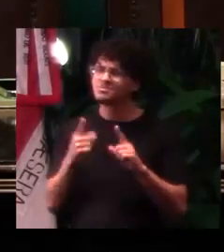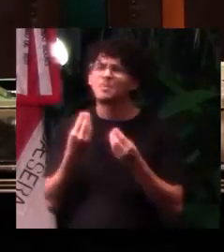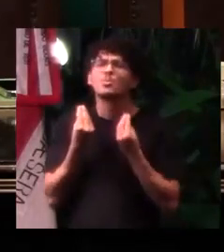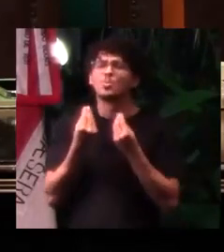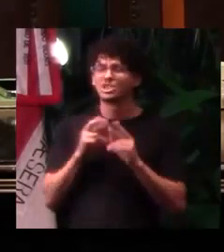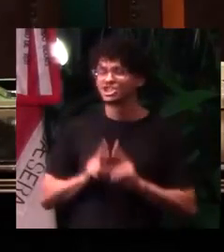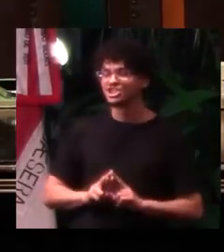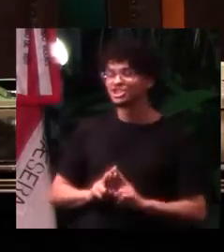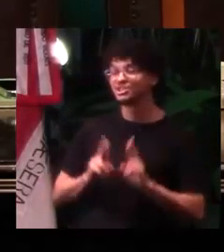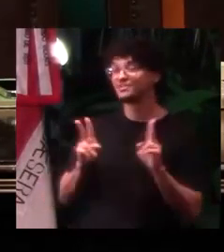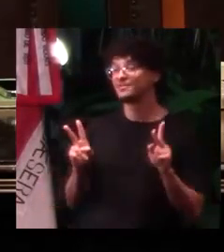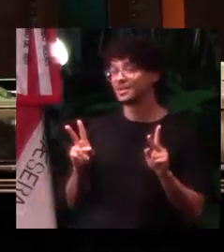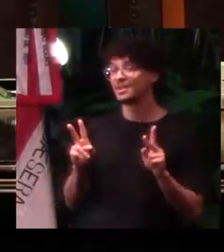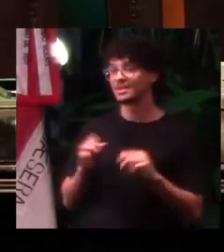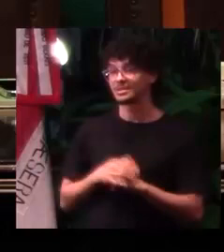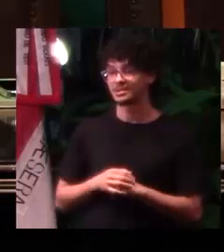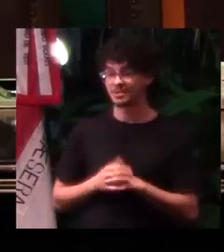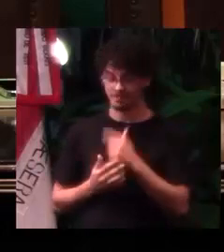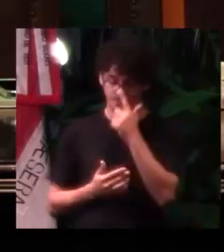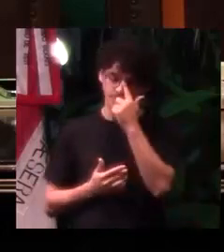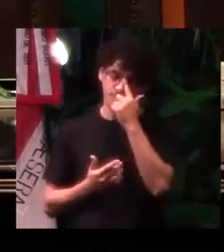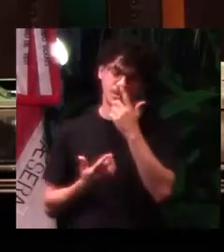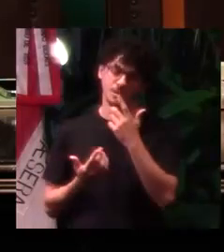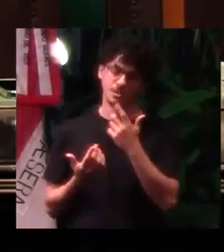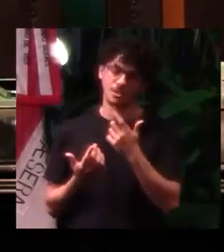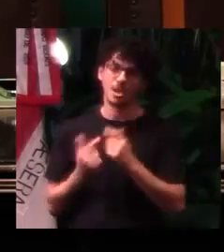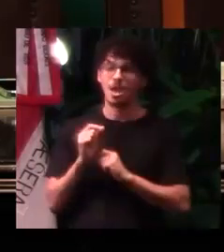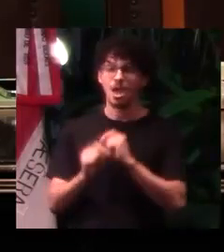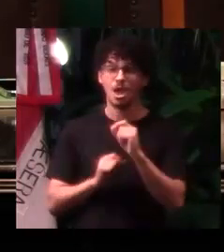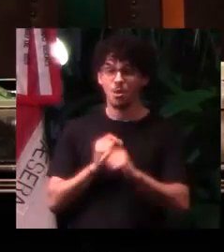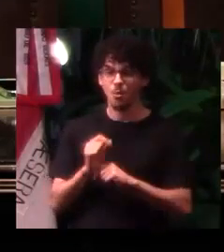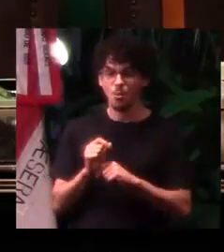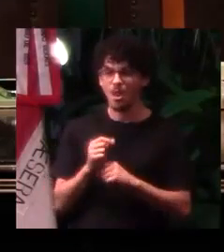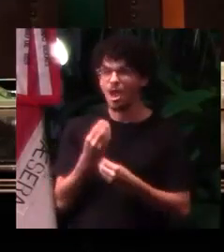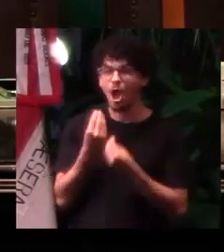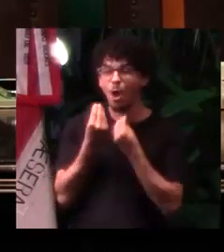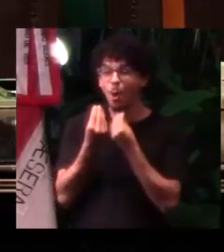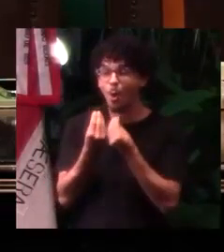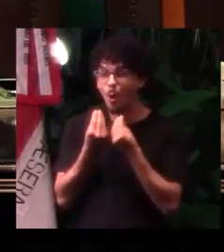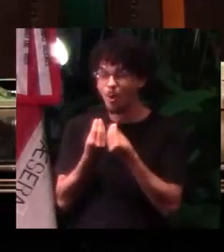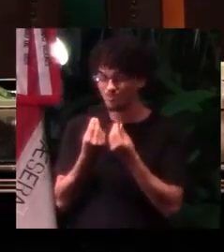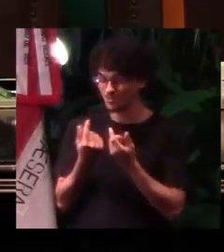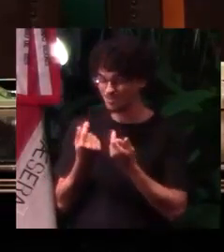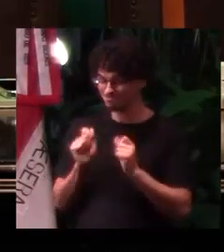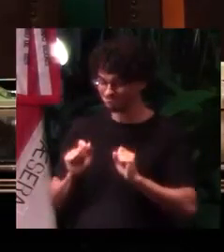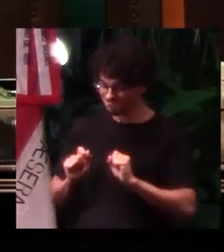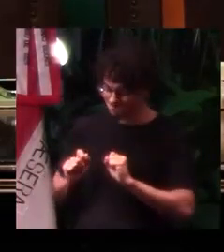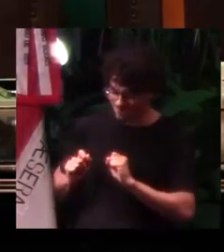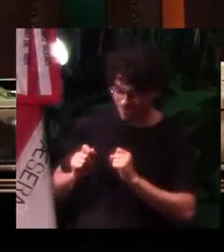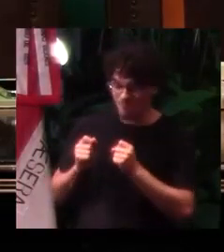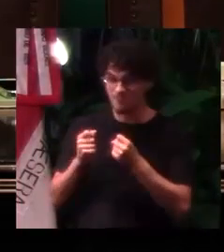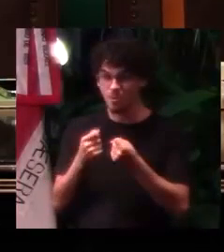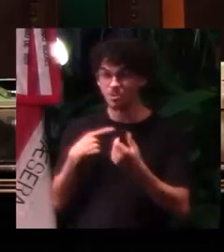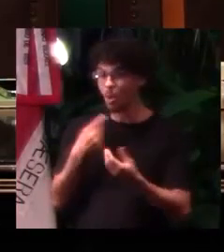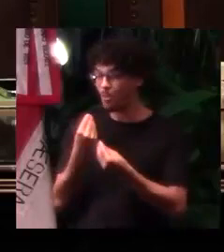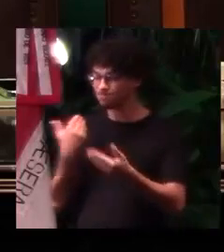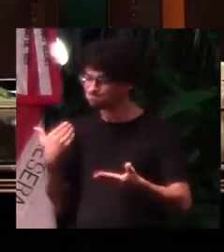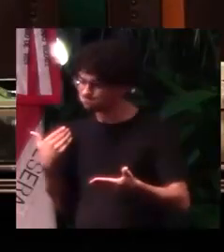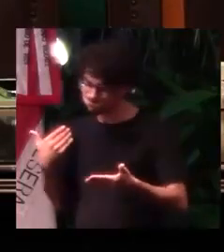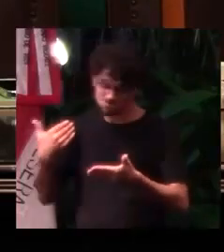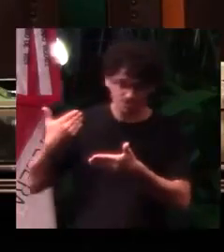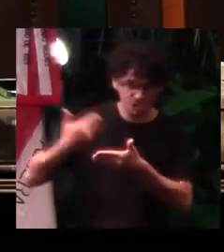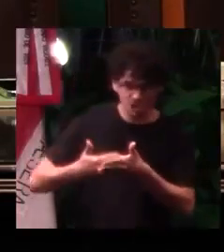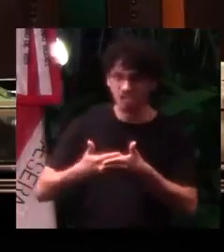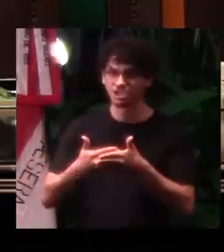diferença que tem, muitas vezes, é a pujança, é a força, o impacto que chega exatamente a